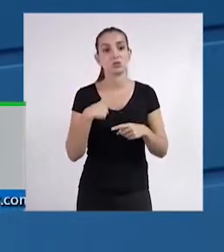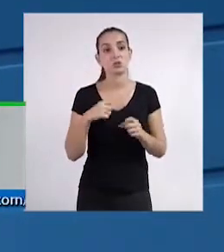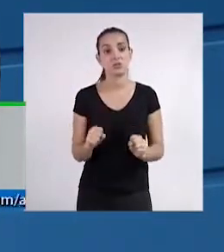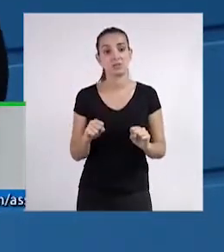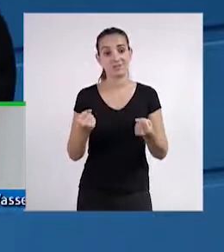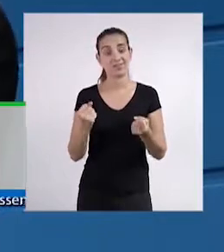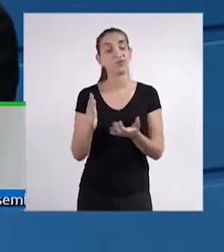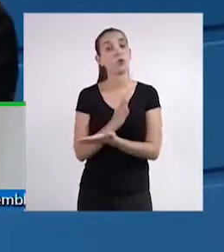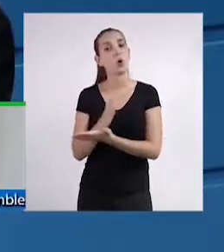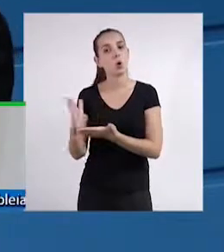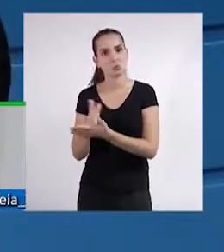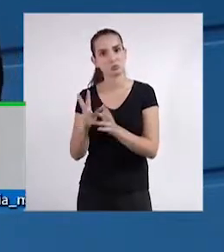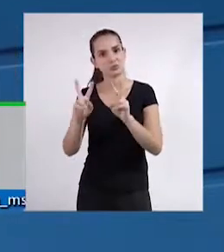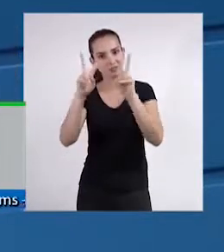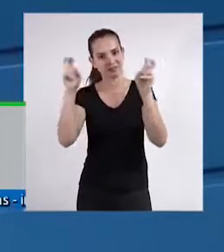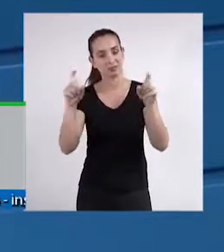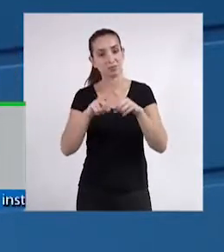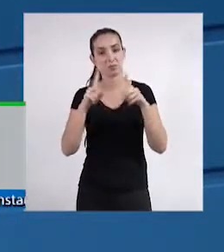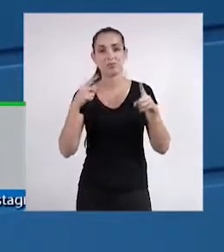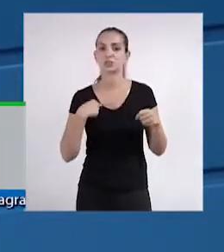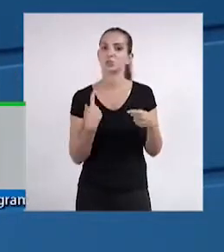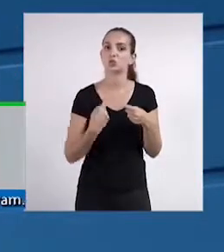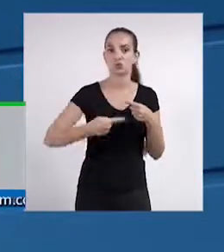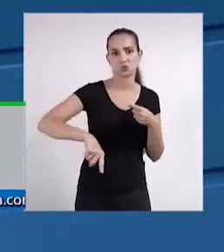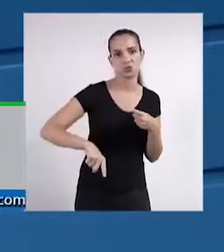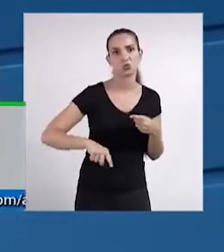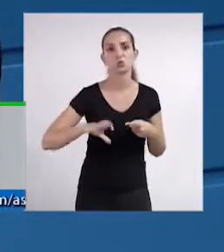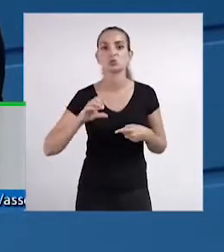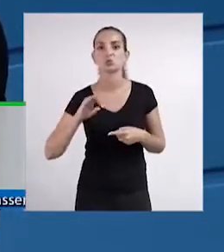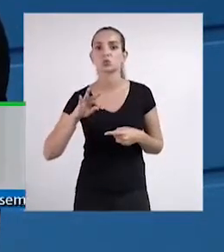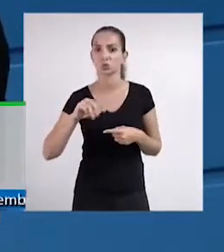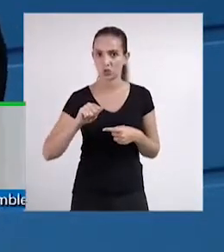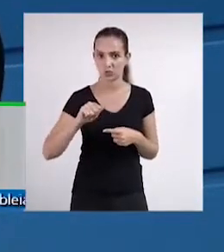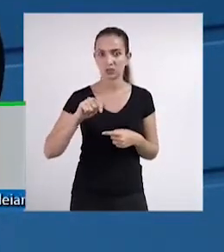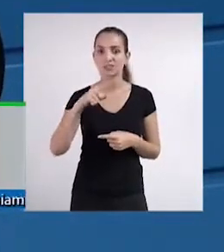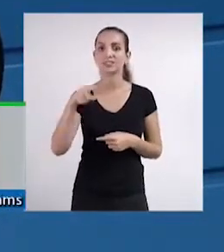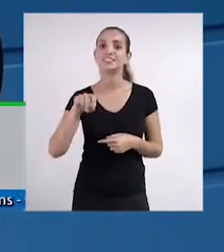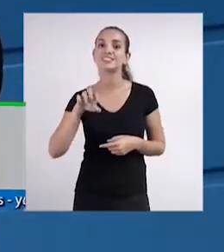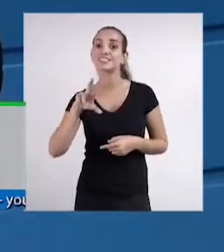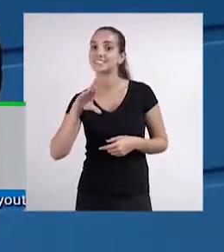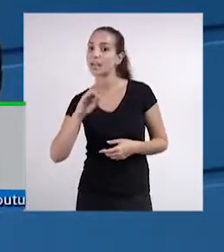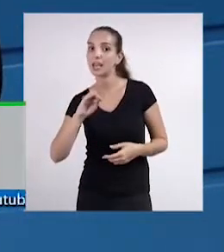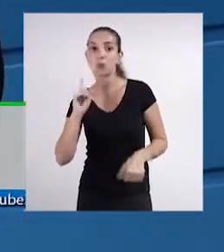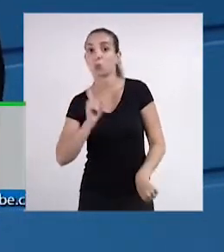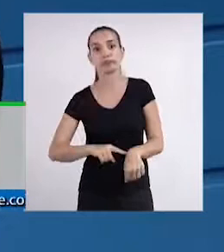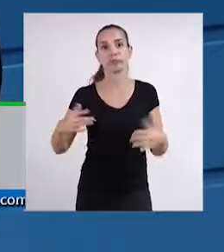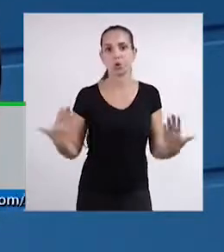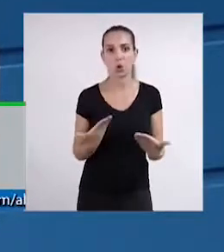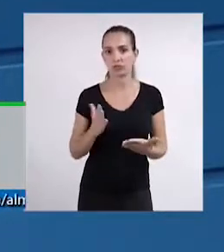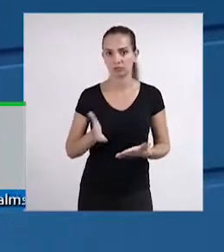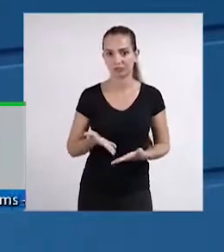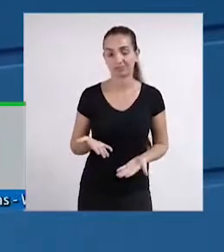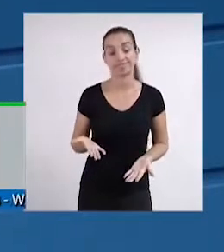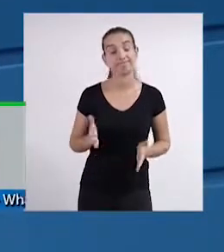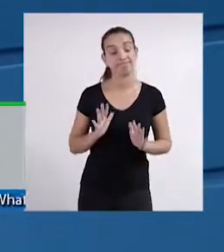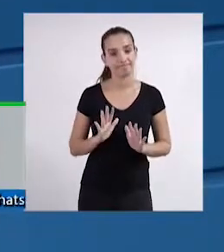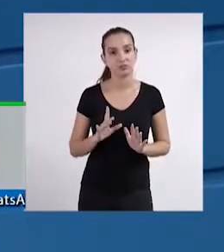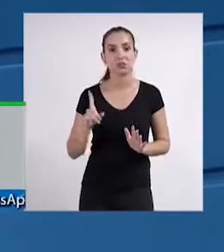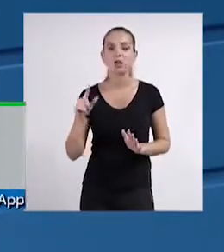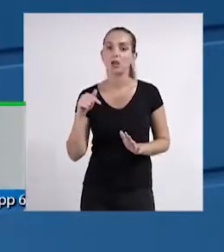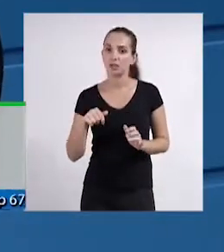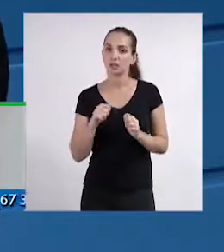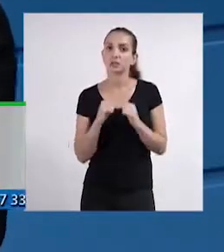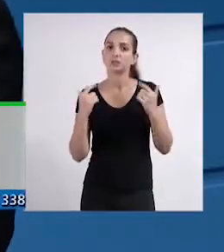algumas coisas, mas também sou contra a cota zero de imediato, né? Eu acho que nós conseguimos, essa casa